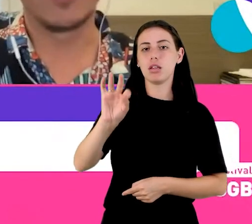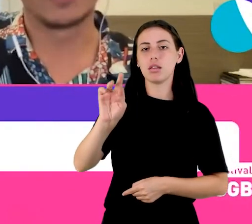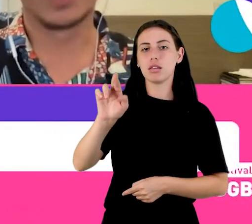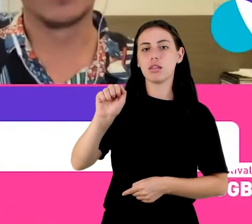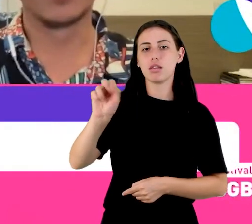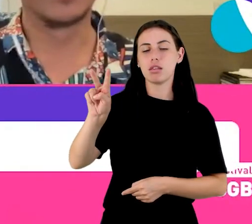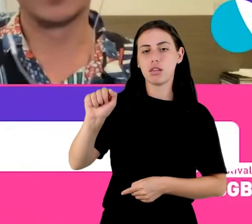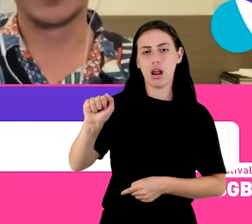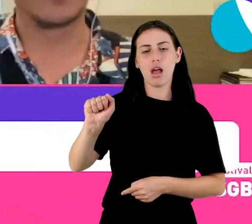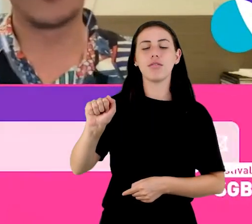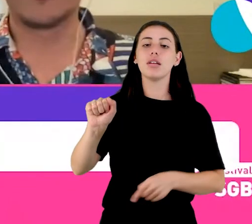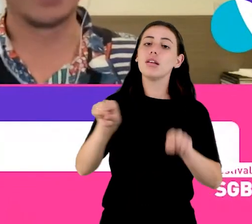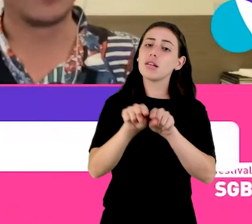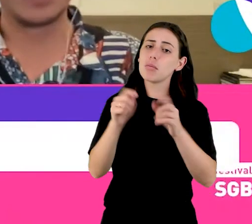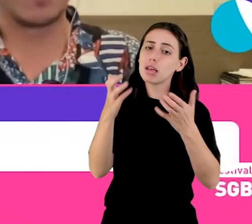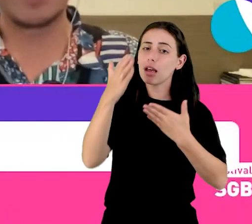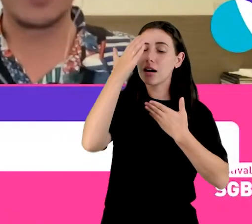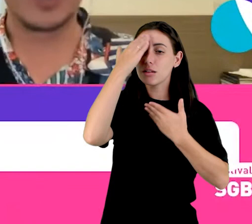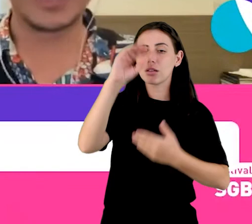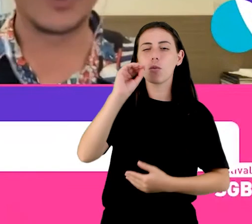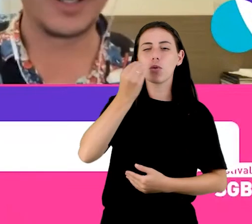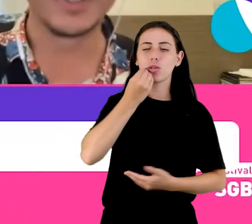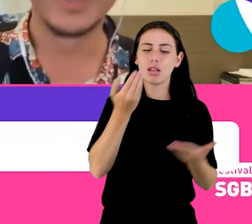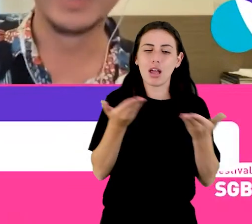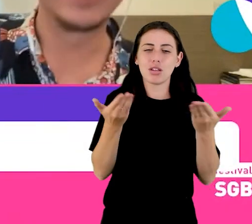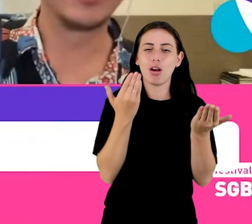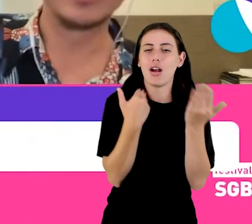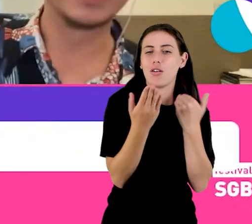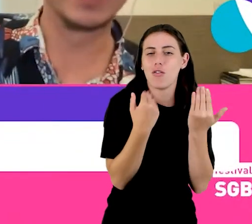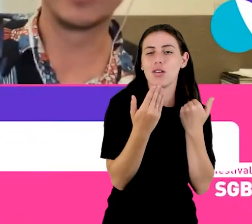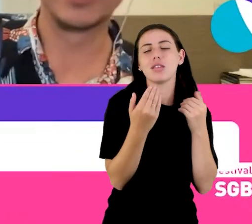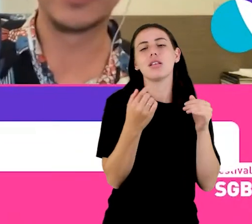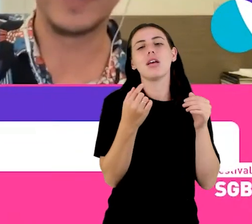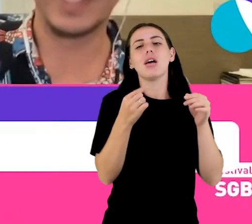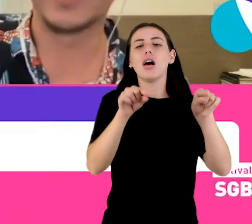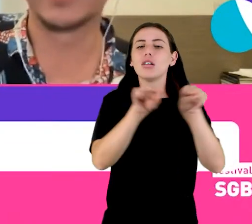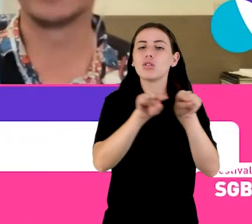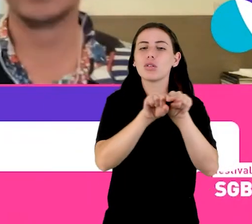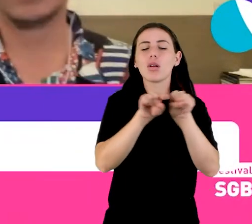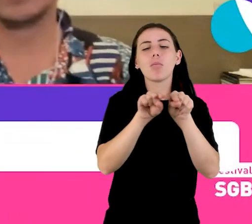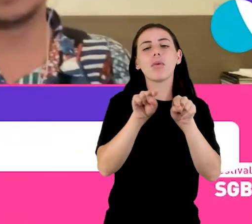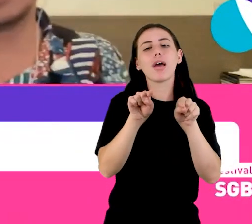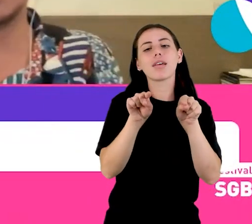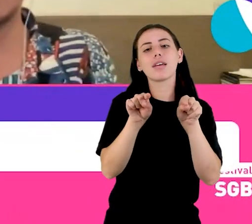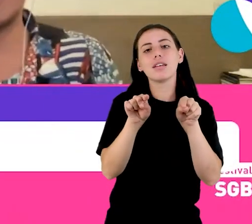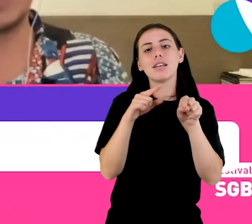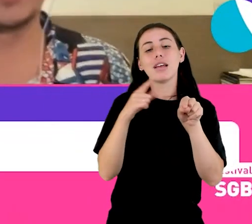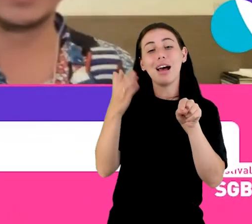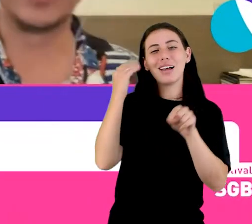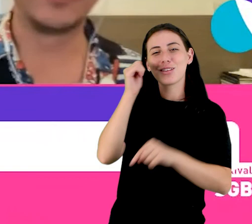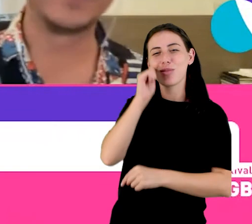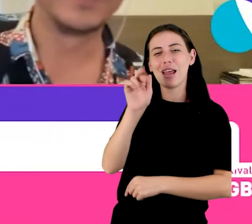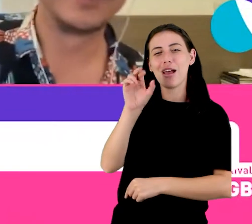aqui conversando, de ouvir a Rô falando, que é sempre maravilhosa, adoro, a toda a organização do evento, a Laila, a Ana